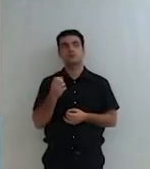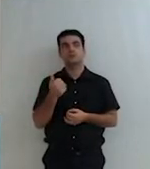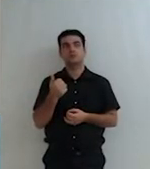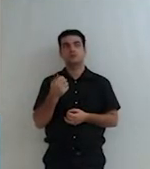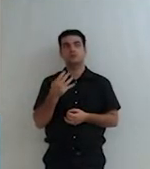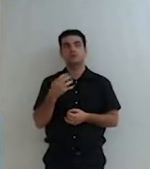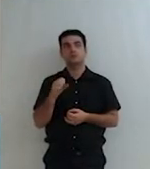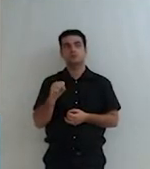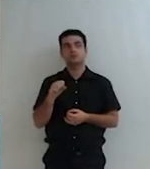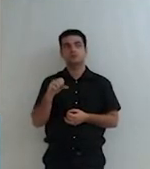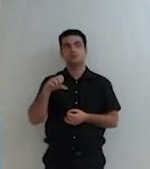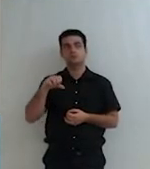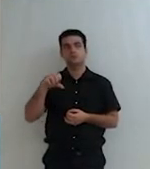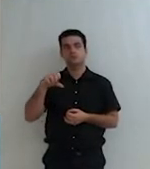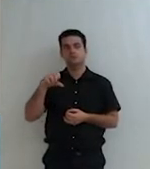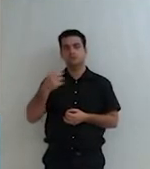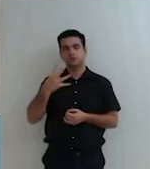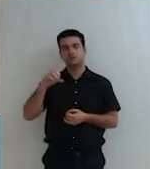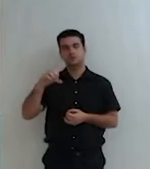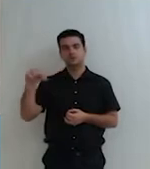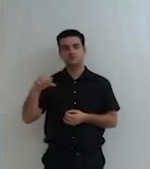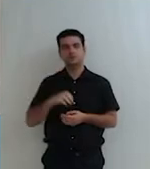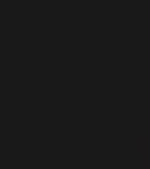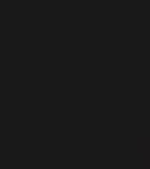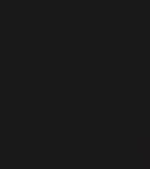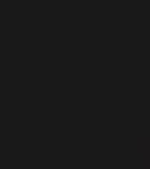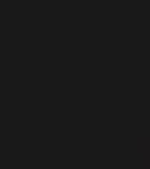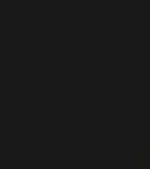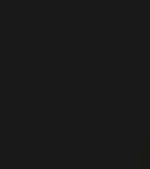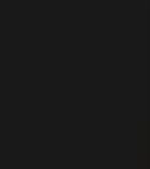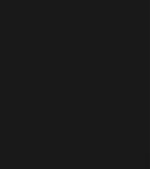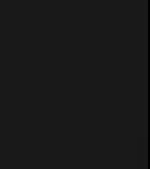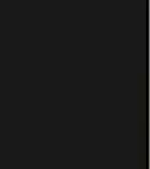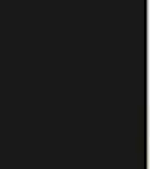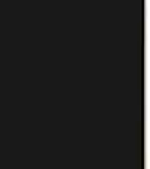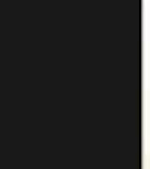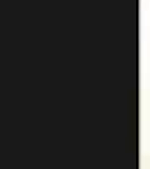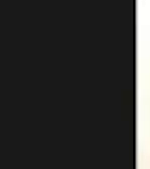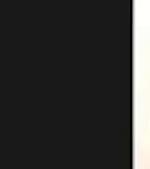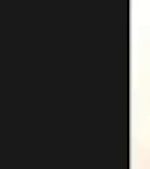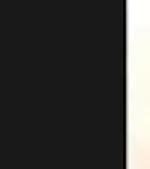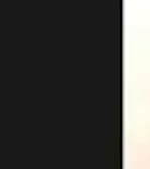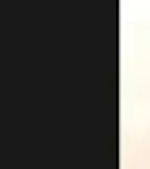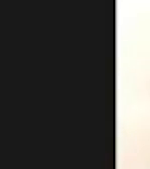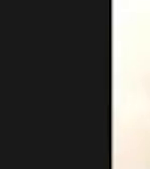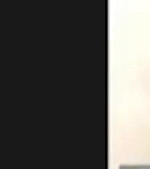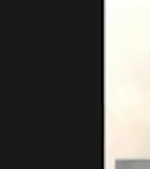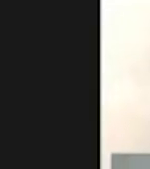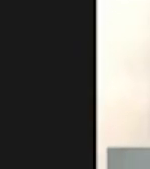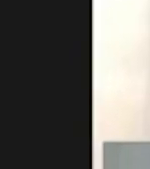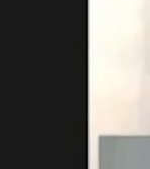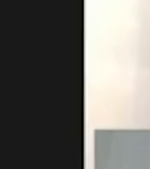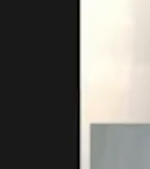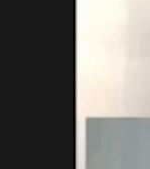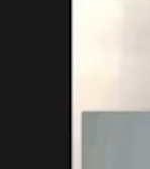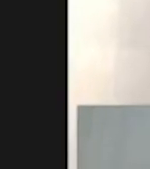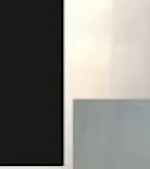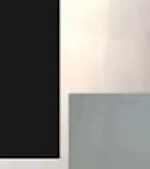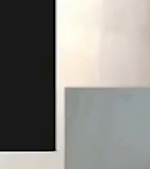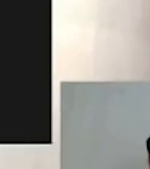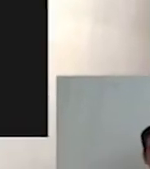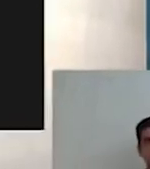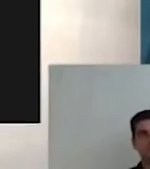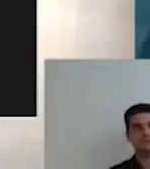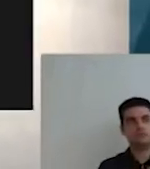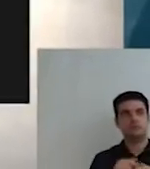mensal em juízo como pena efetivamente cumprida a sexta turma seguiu o voto da relatora concedeu ordem de habeas corpus